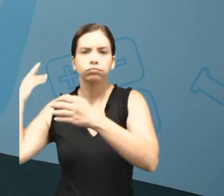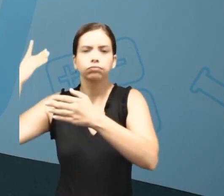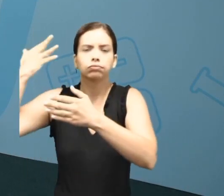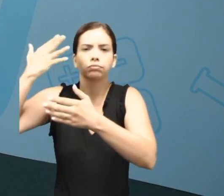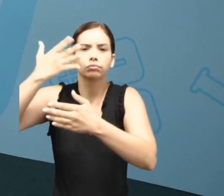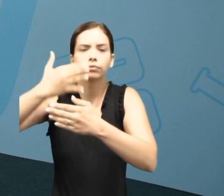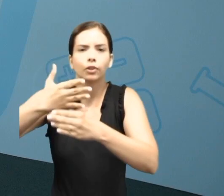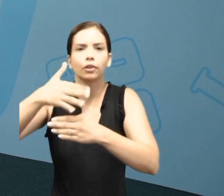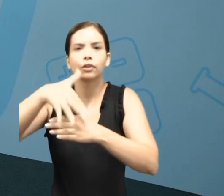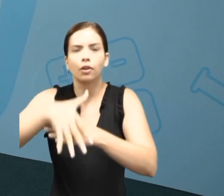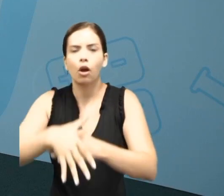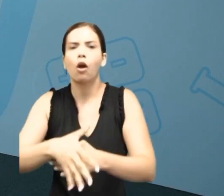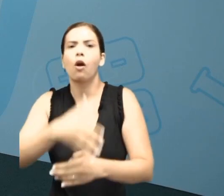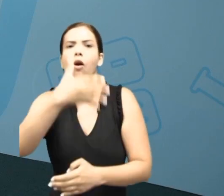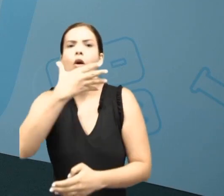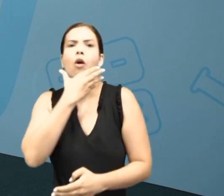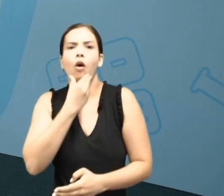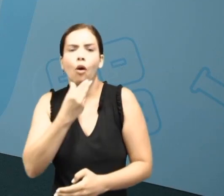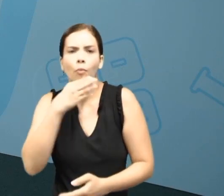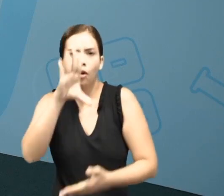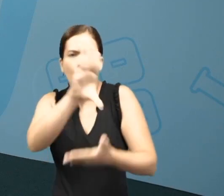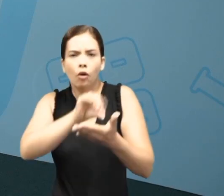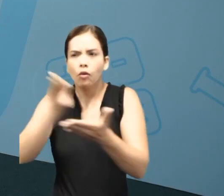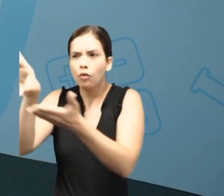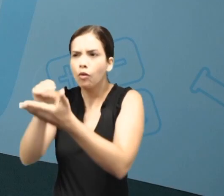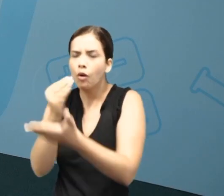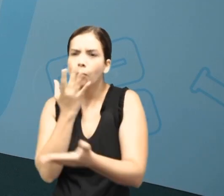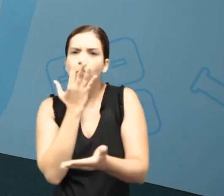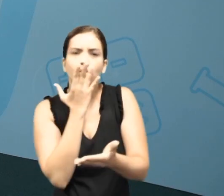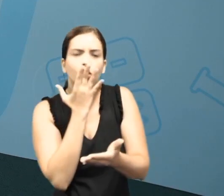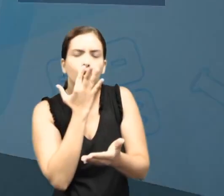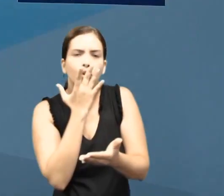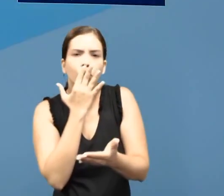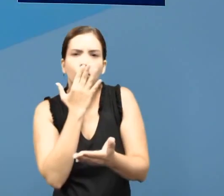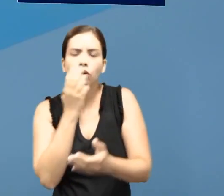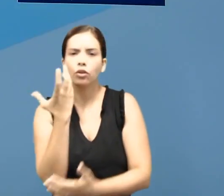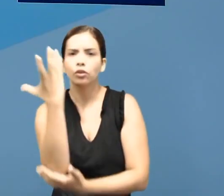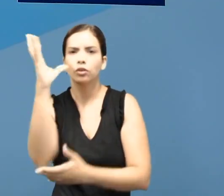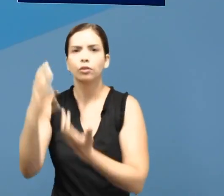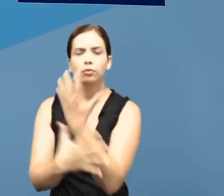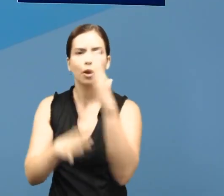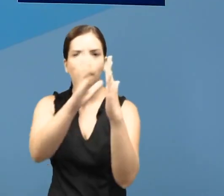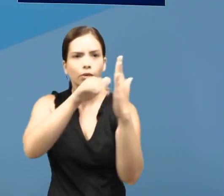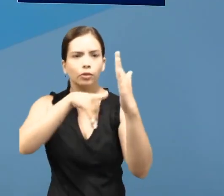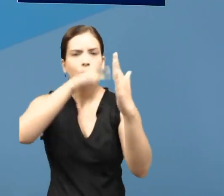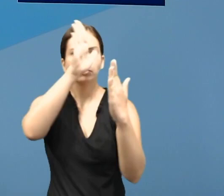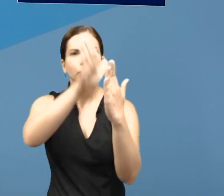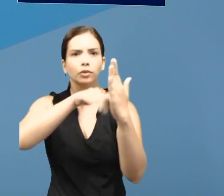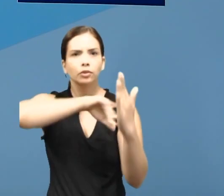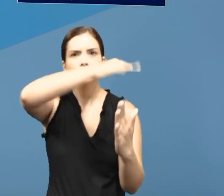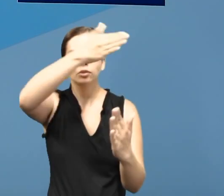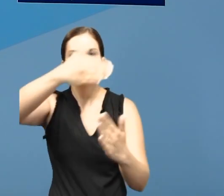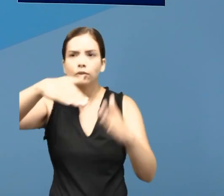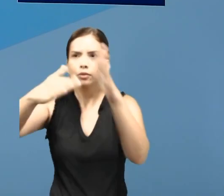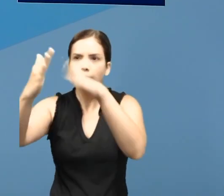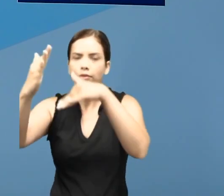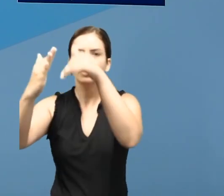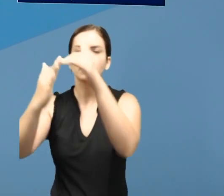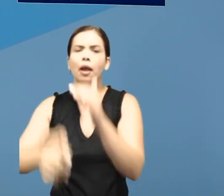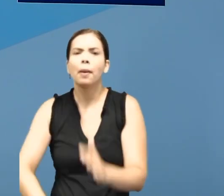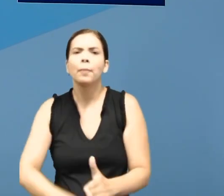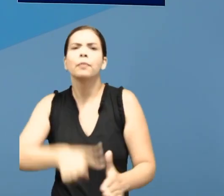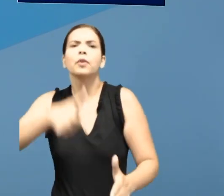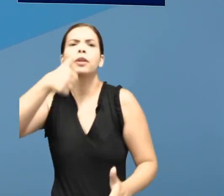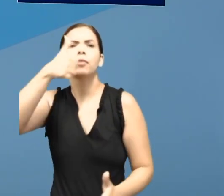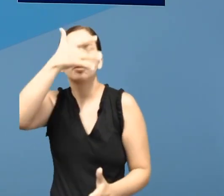já copiavam as cores da natureza para pintar suas cavernas, né? Mas as primeiras pessoas a estudarem, né,